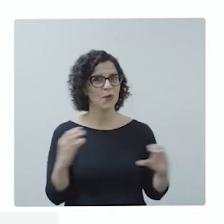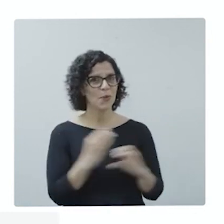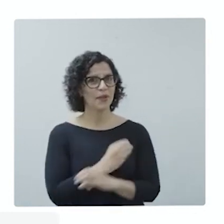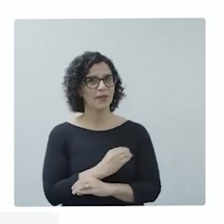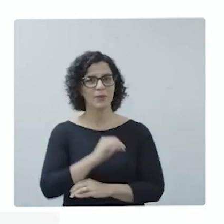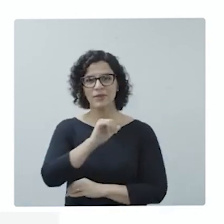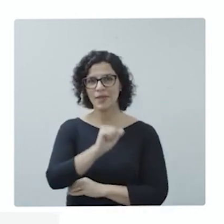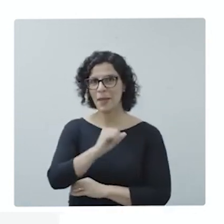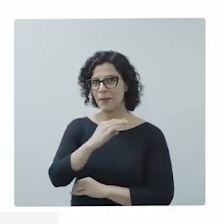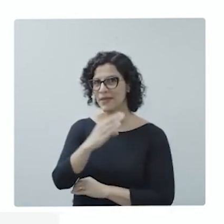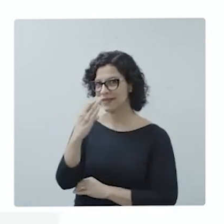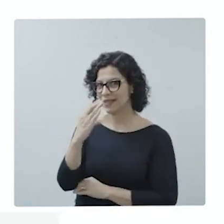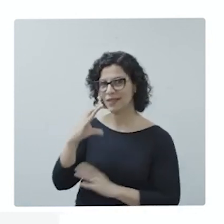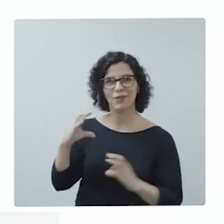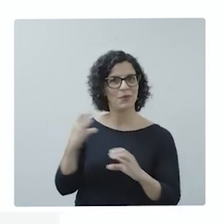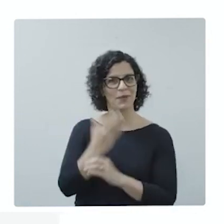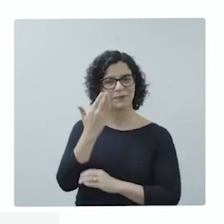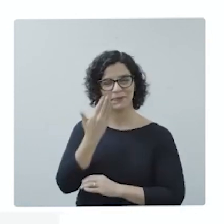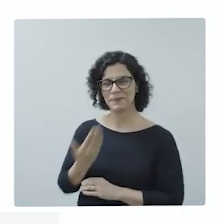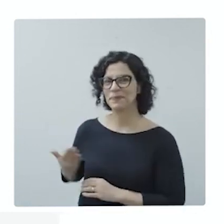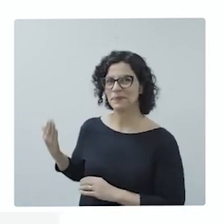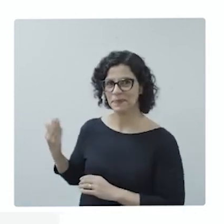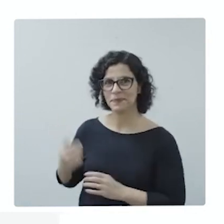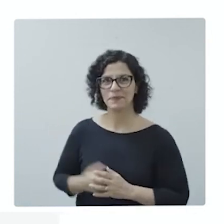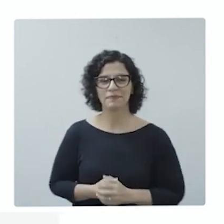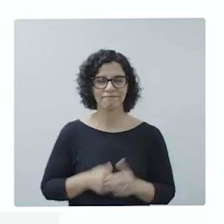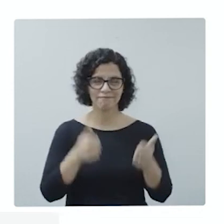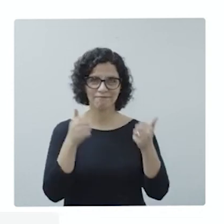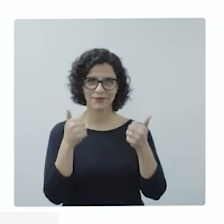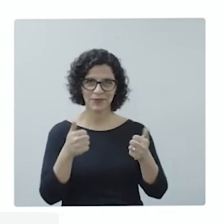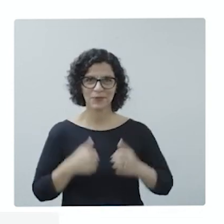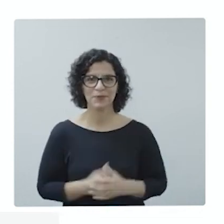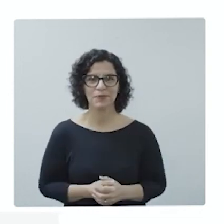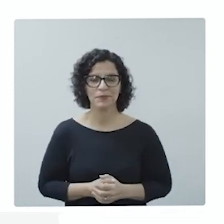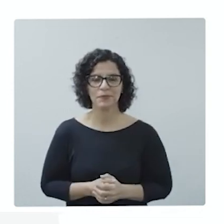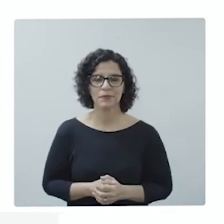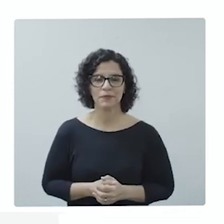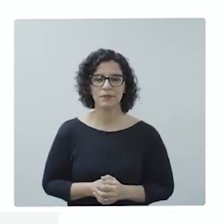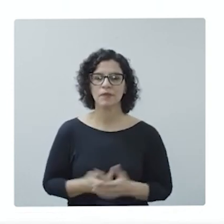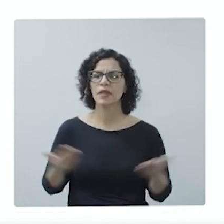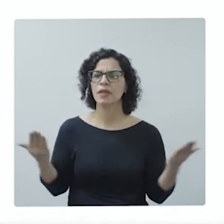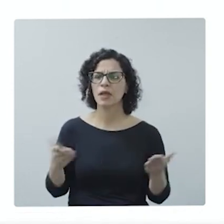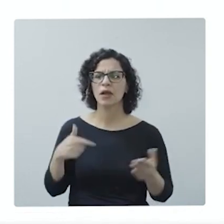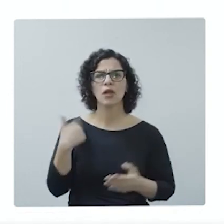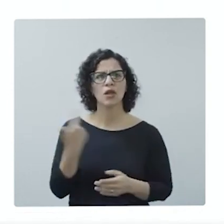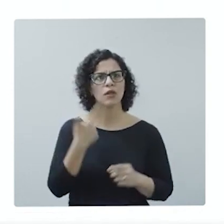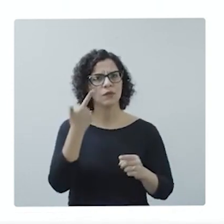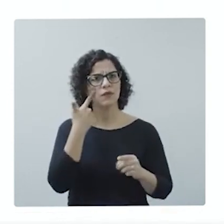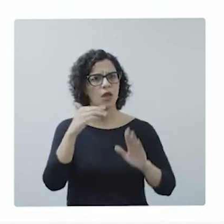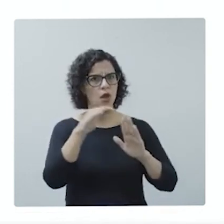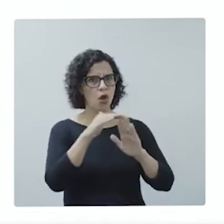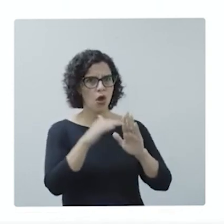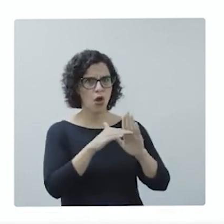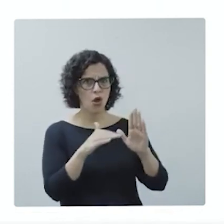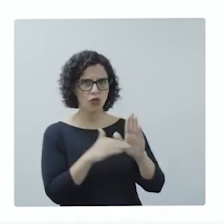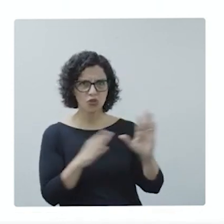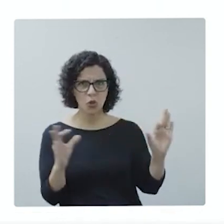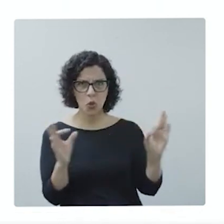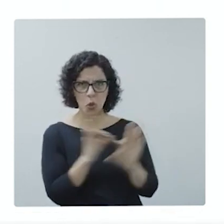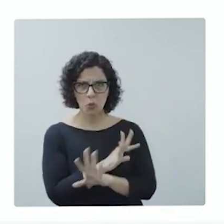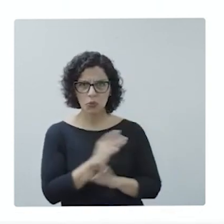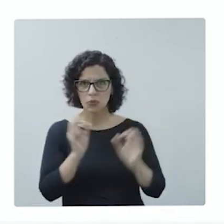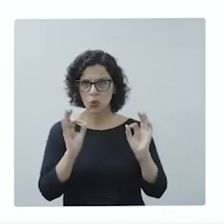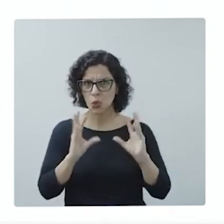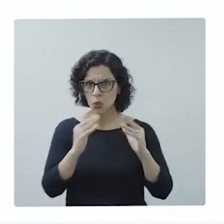Completamos assim o nosso alfabeto. Muito bem. E agora é hora de conferir se nós